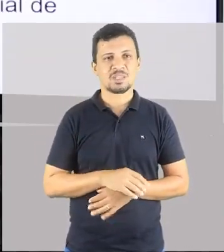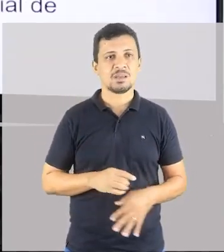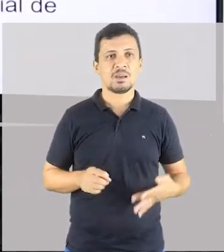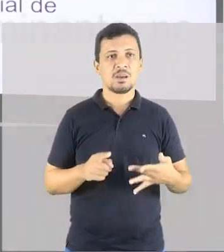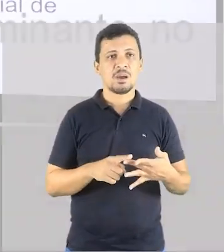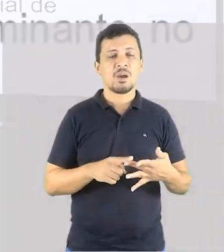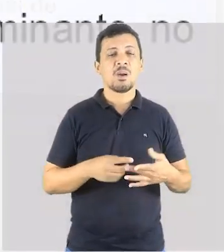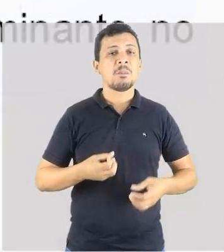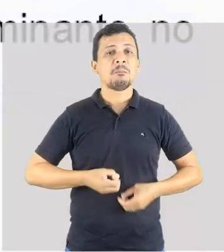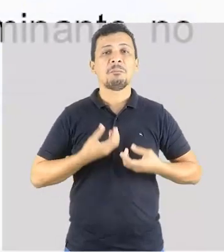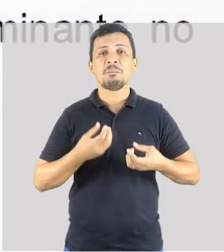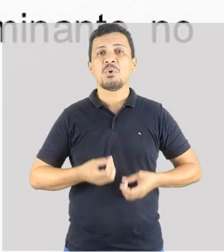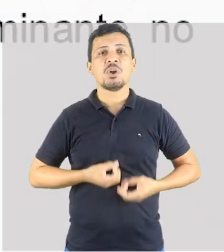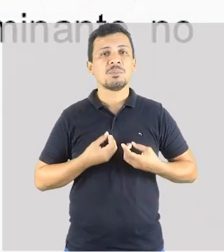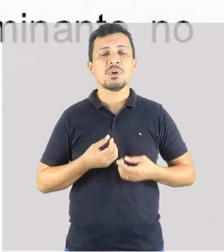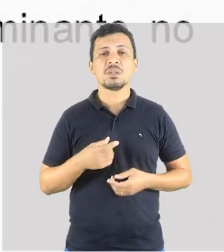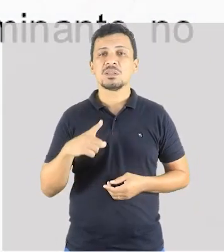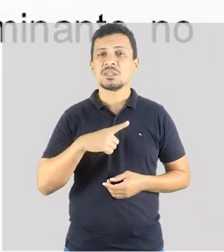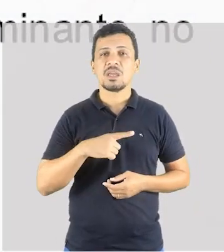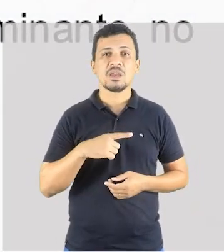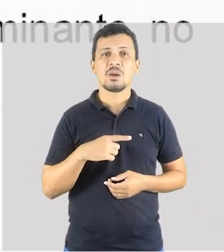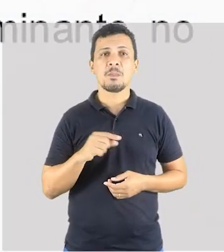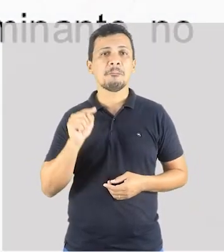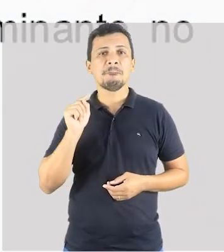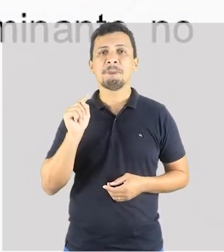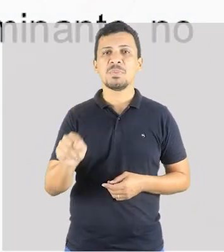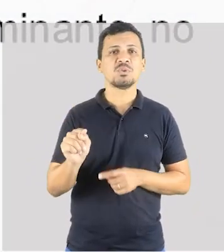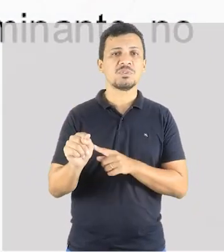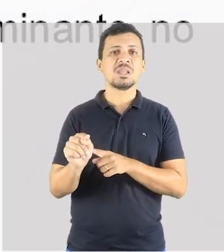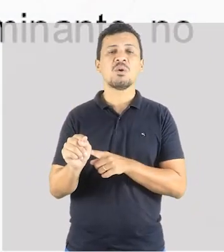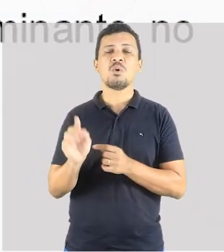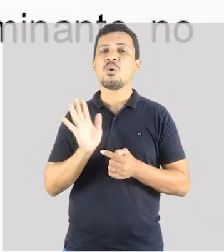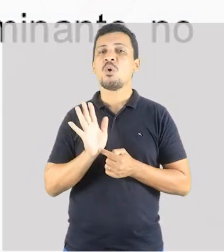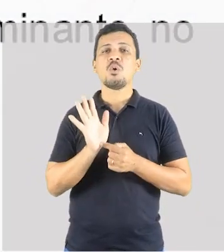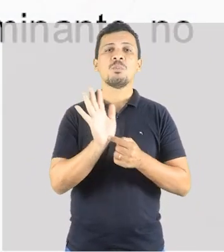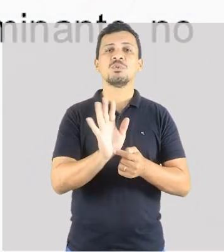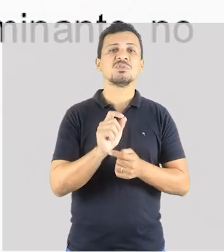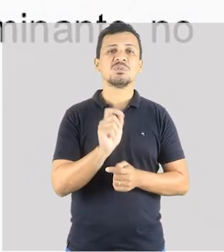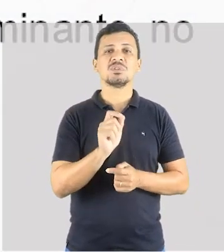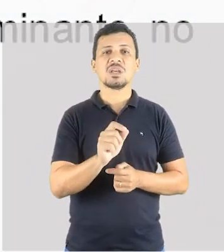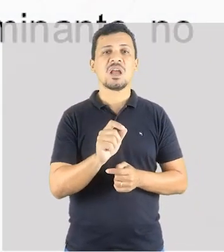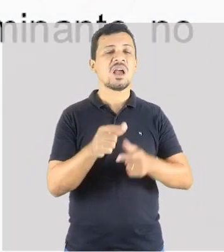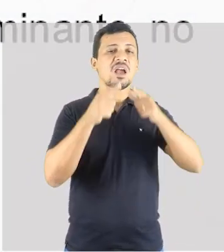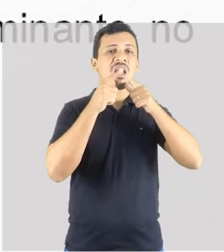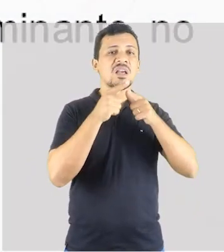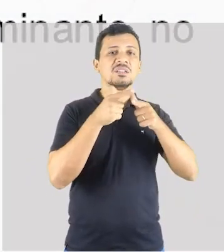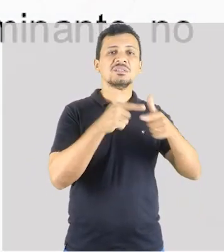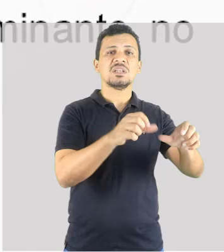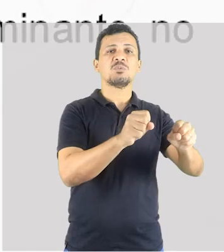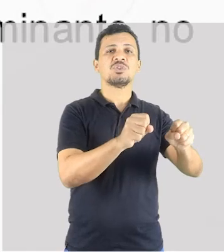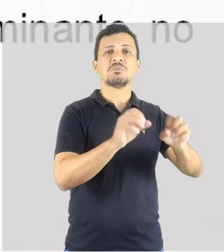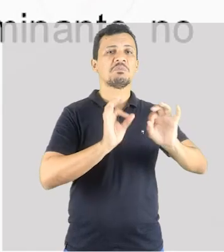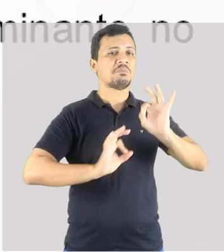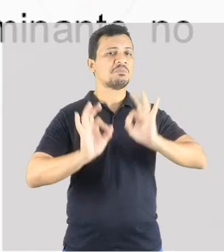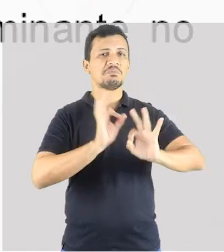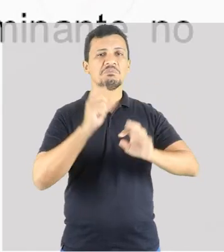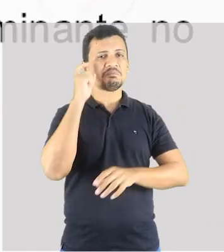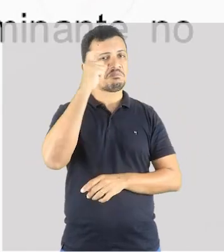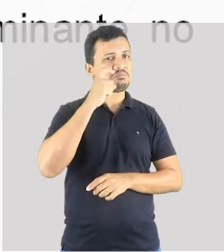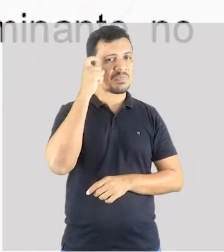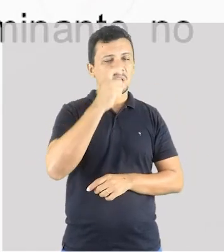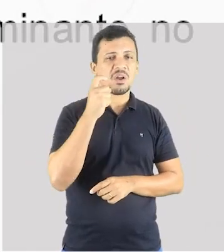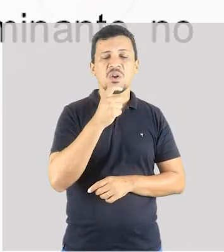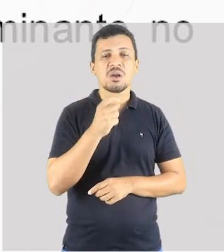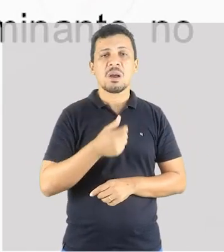poema é composto apenas por um ponto final, indicador do desapego linguístico dos poetas da primeira geração